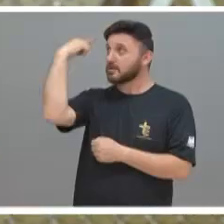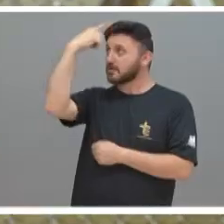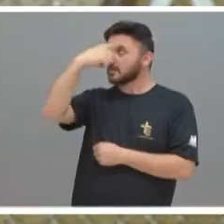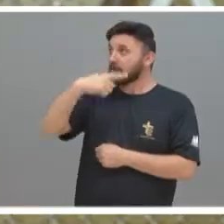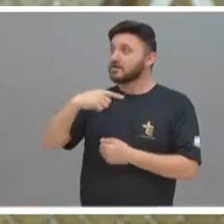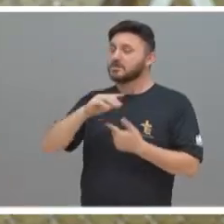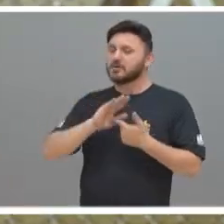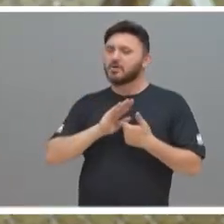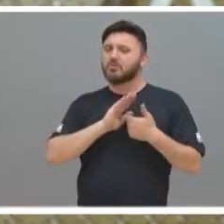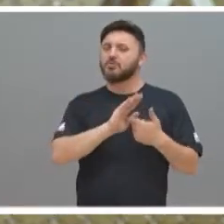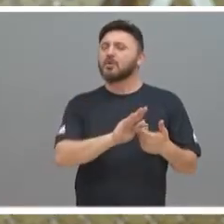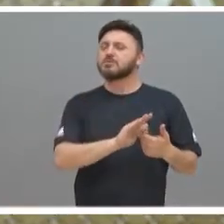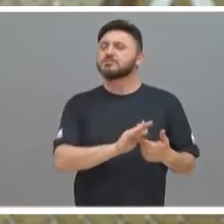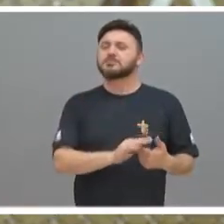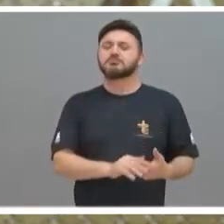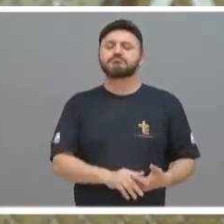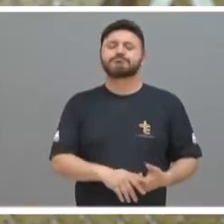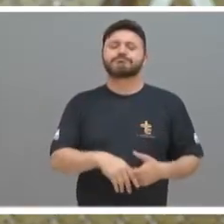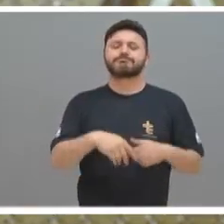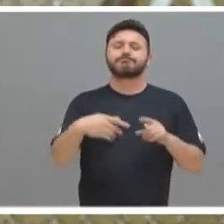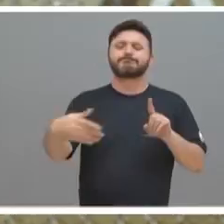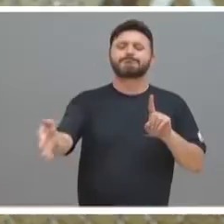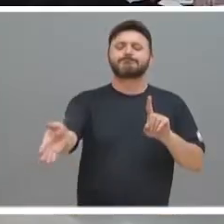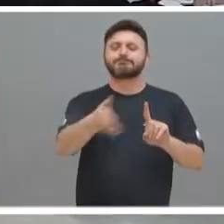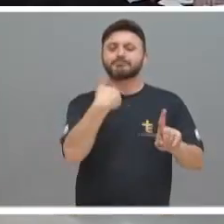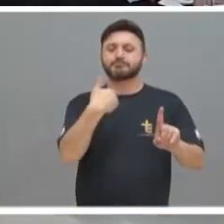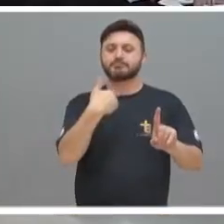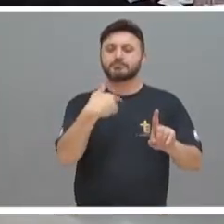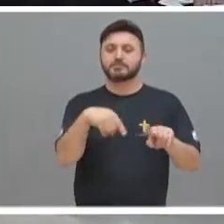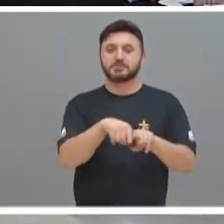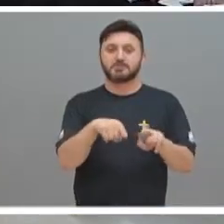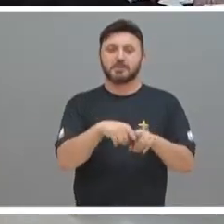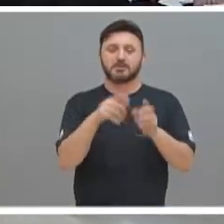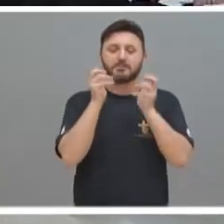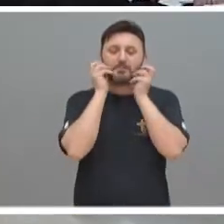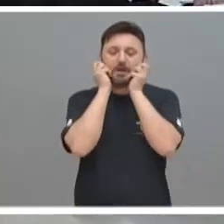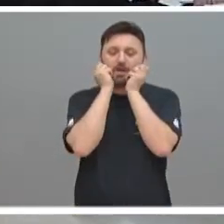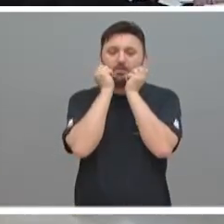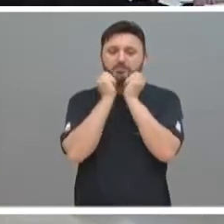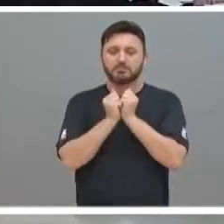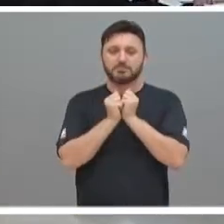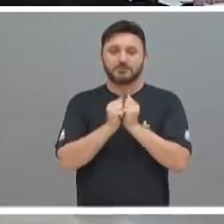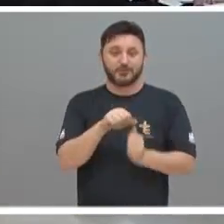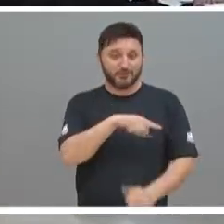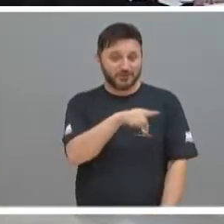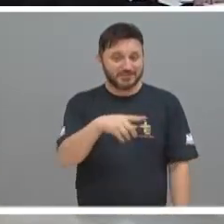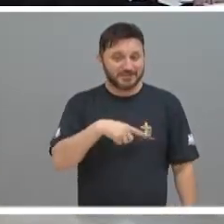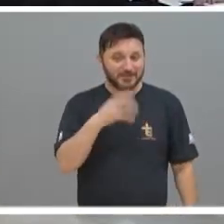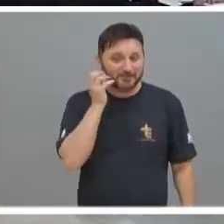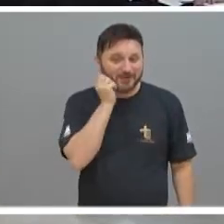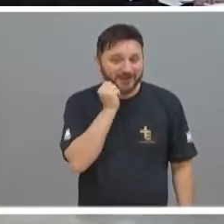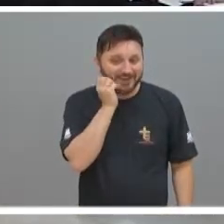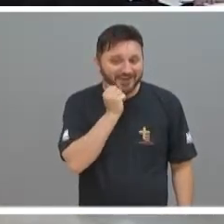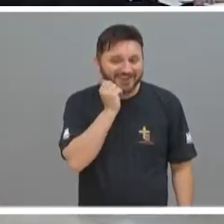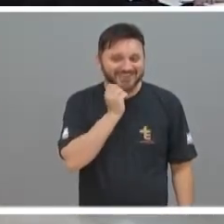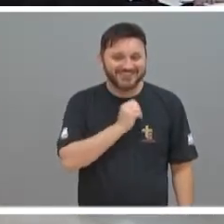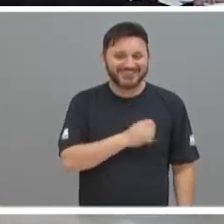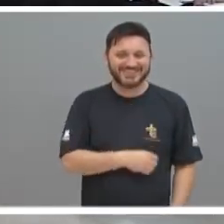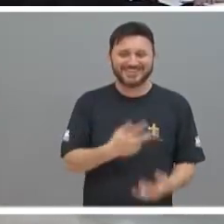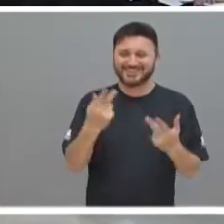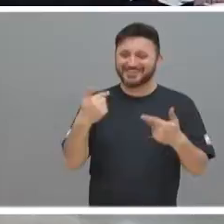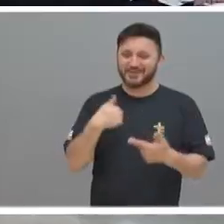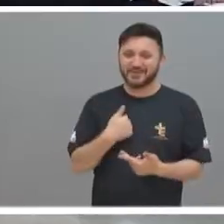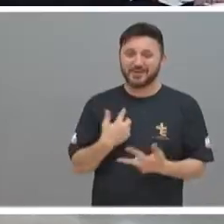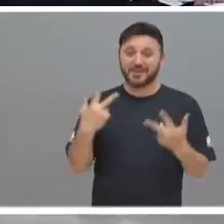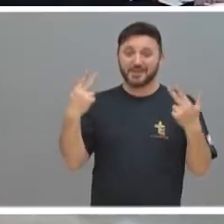deixe que lhe arranque a barba. Ei, você, hein, filho? Sei que está aí com a tua barba. Mais ou menos